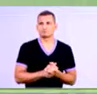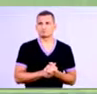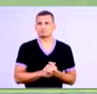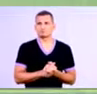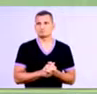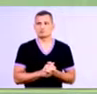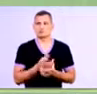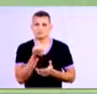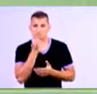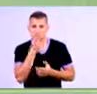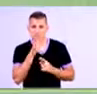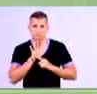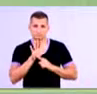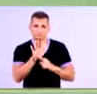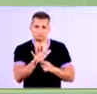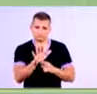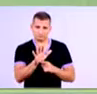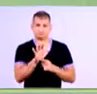boa apresentação,